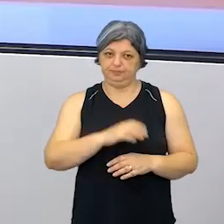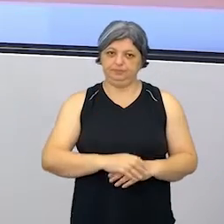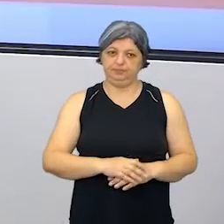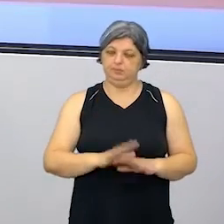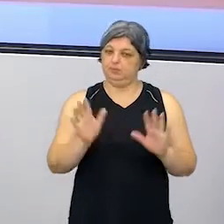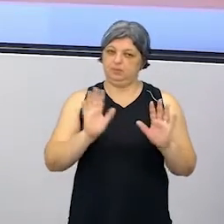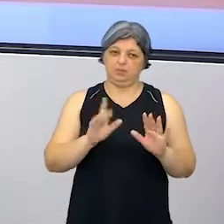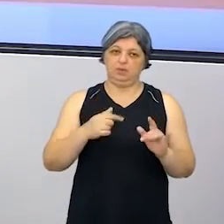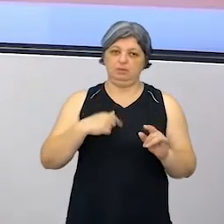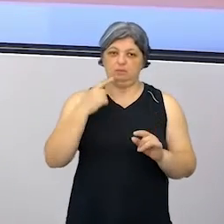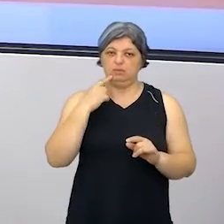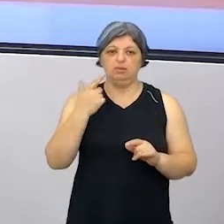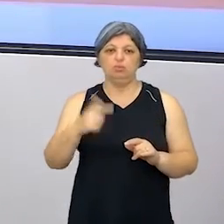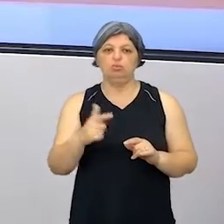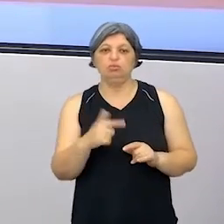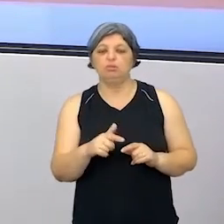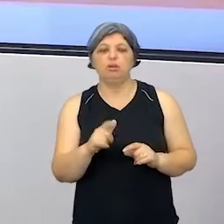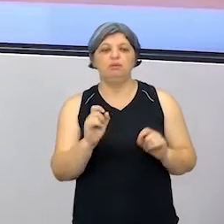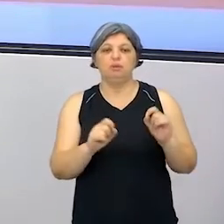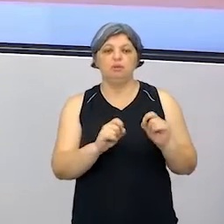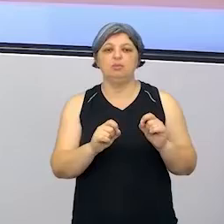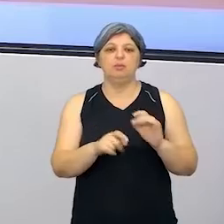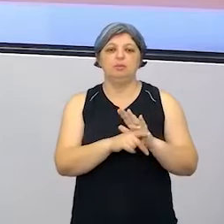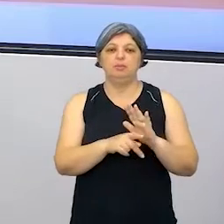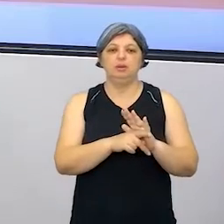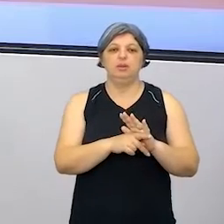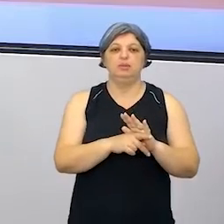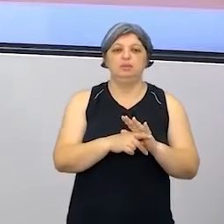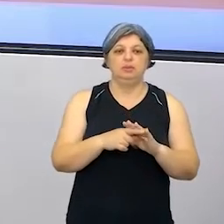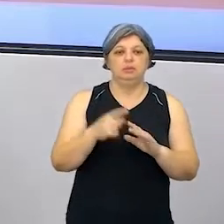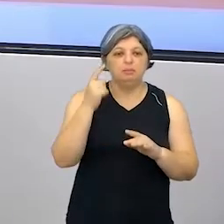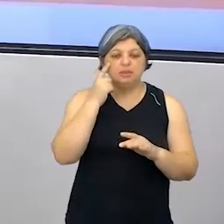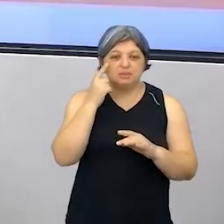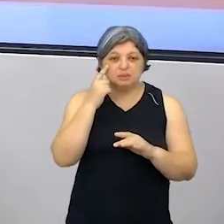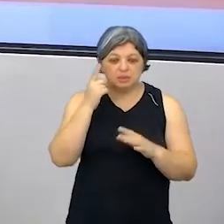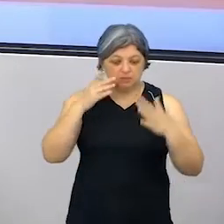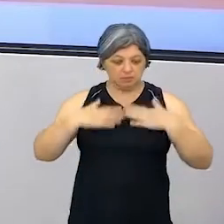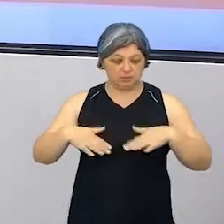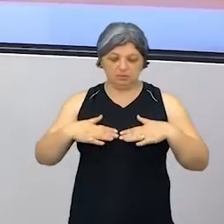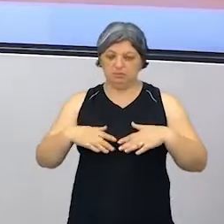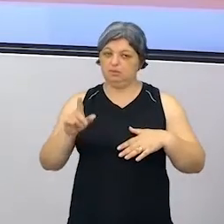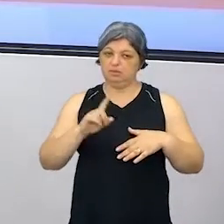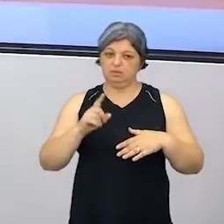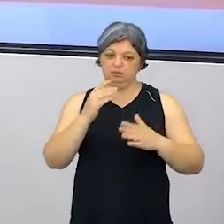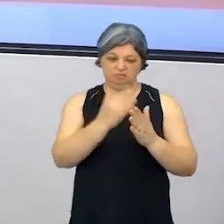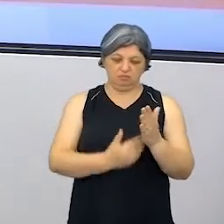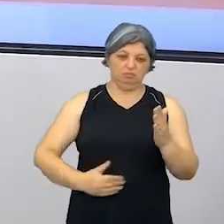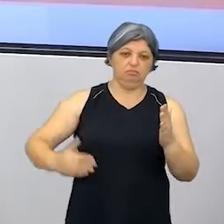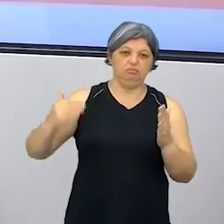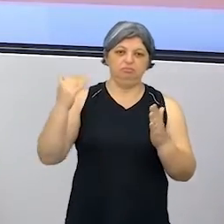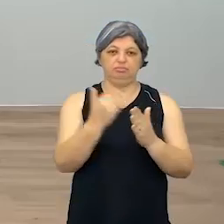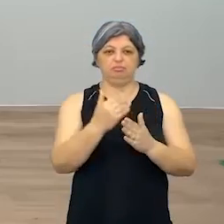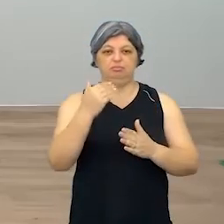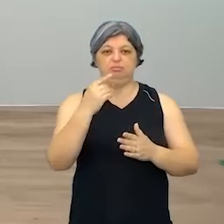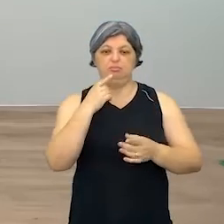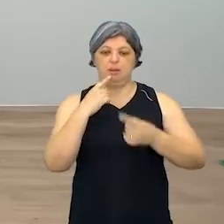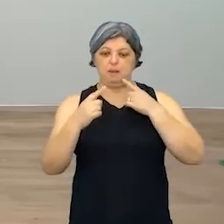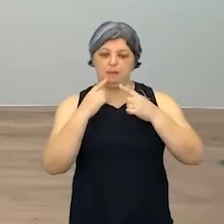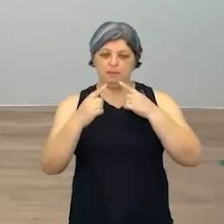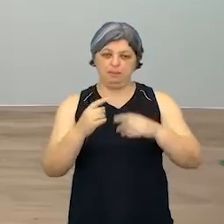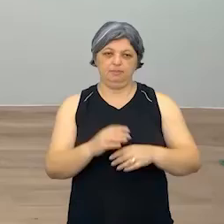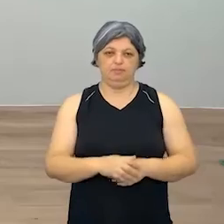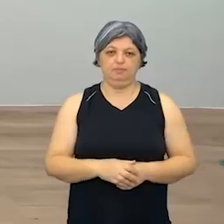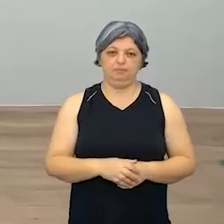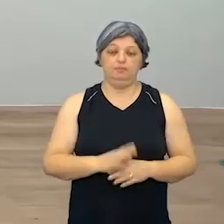Não houve o movimento de começar a calma, e sim houve o movimento de se intensificar o diálogo. Isso, e a gente viu que